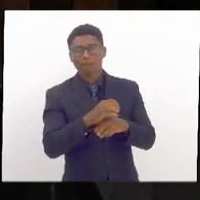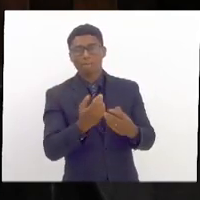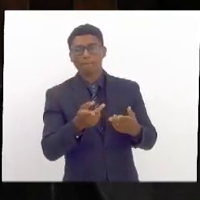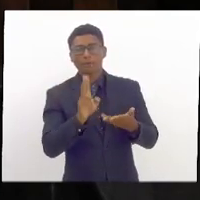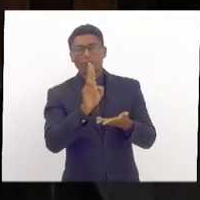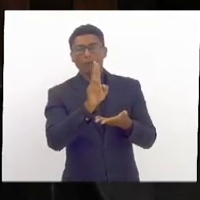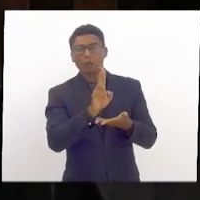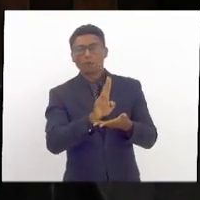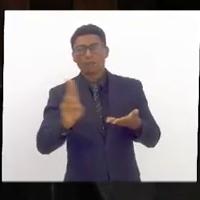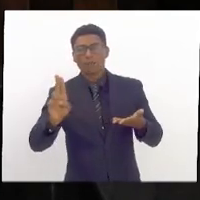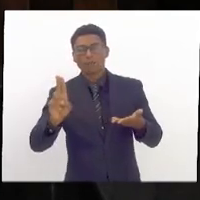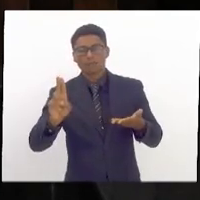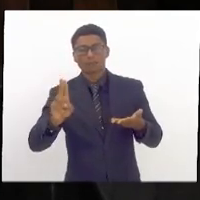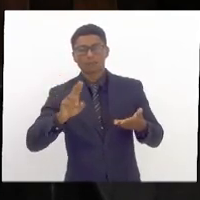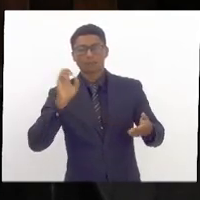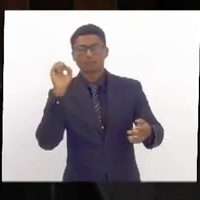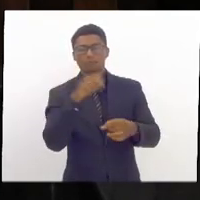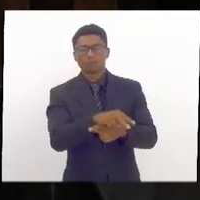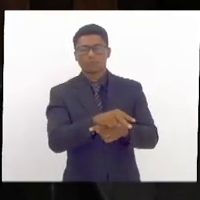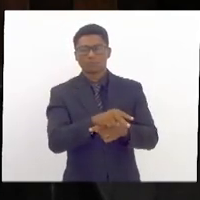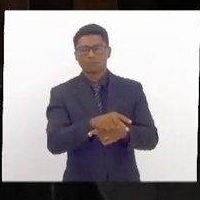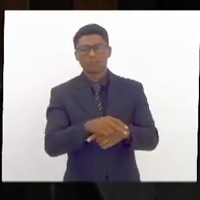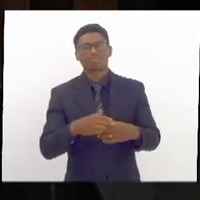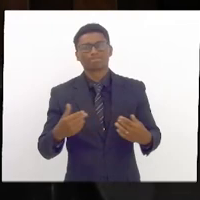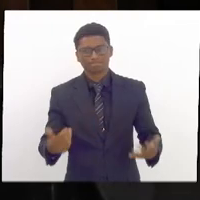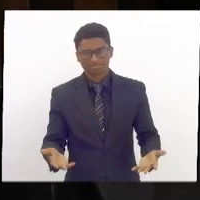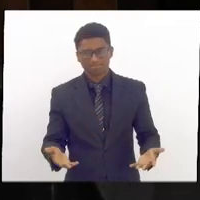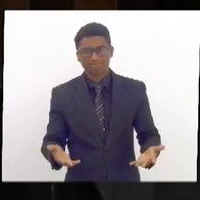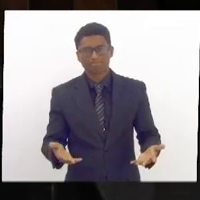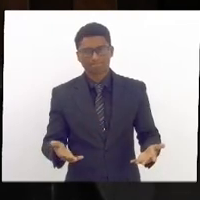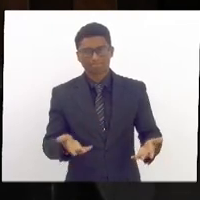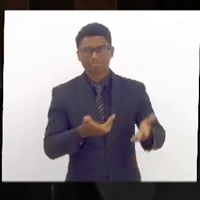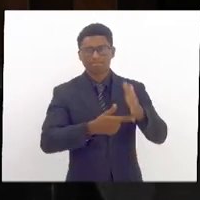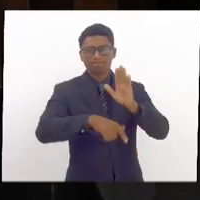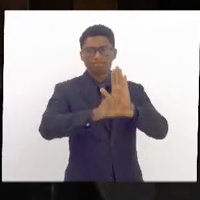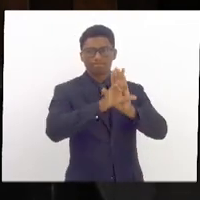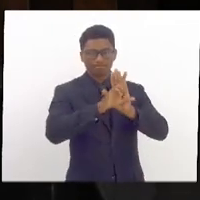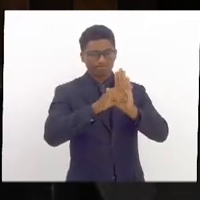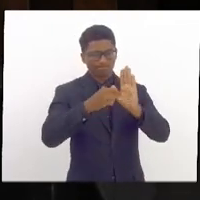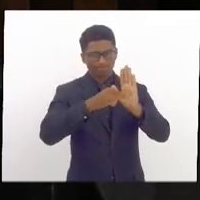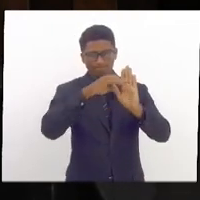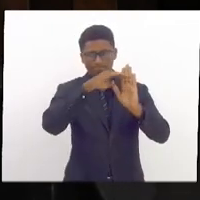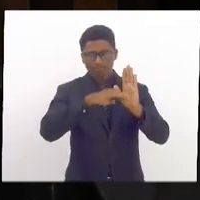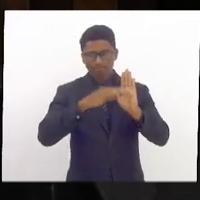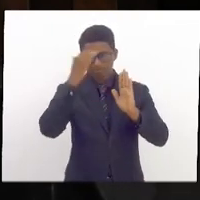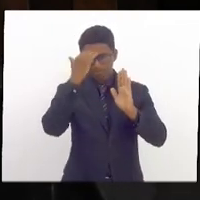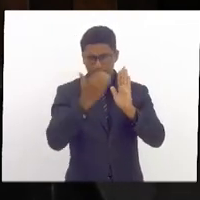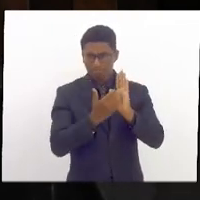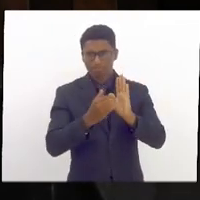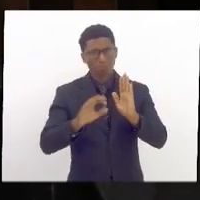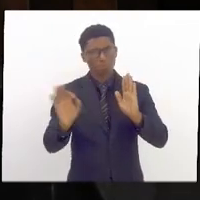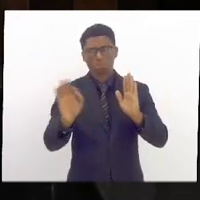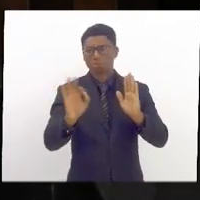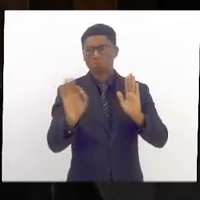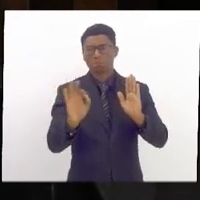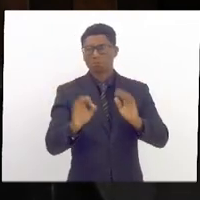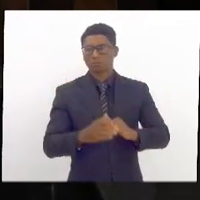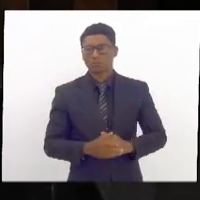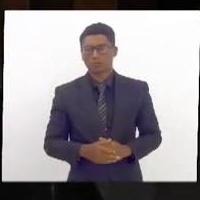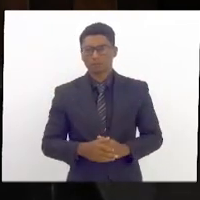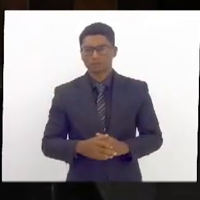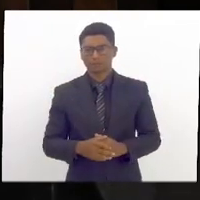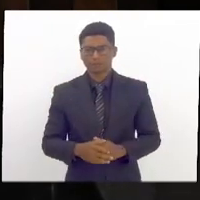de forma fraudulenta, burlando os critérios estabelecidos pela legislação. E não é surpresa que